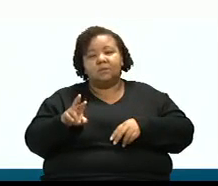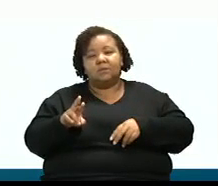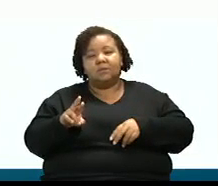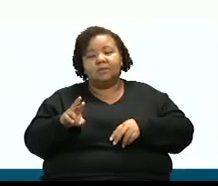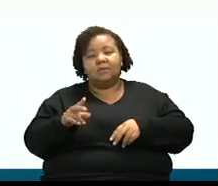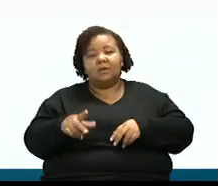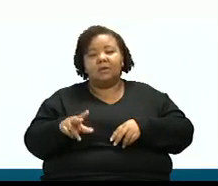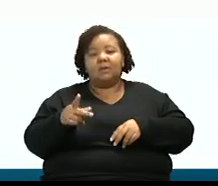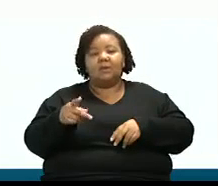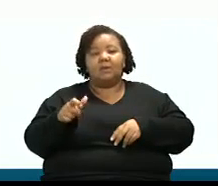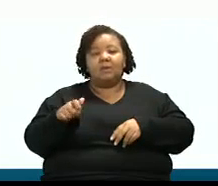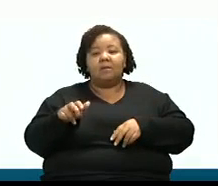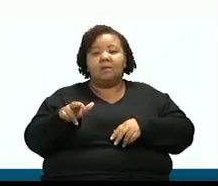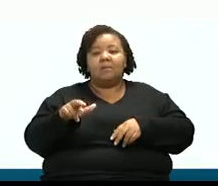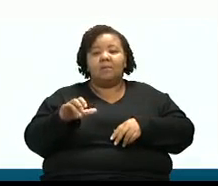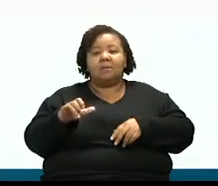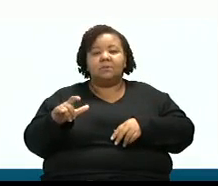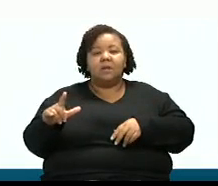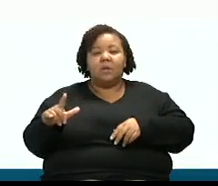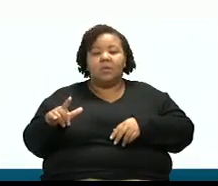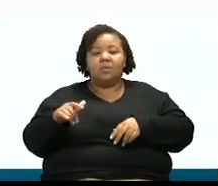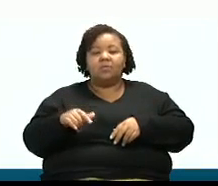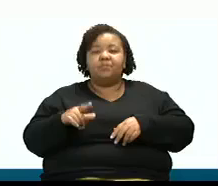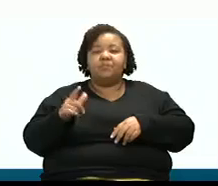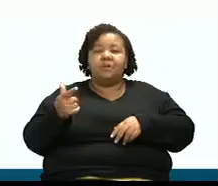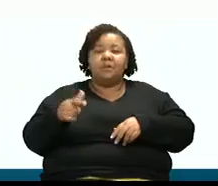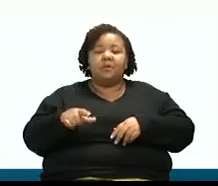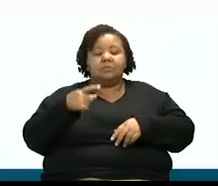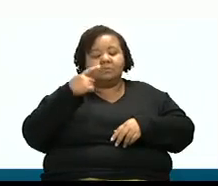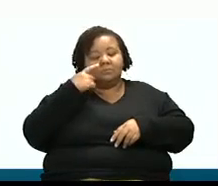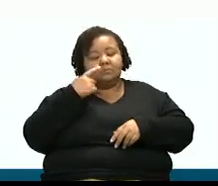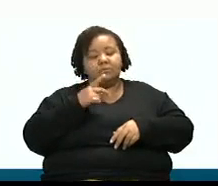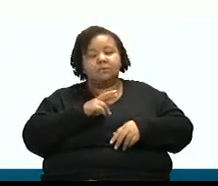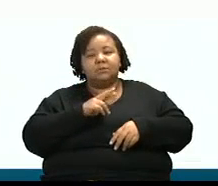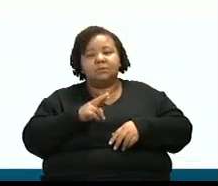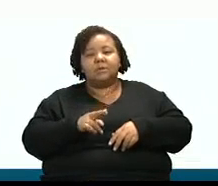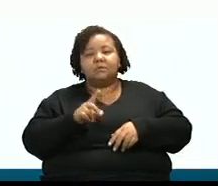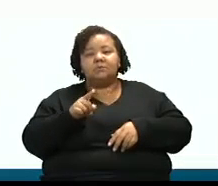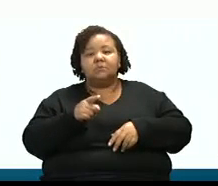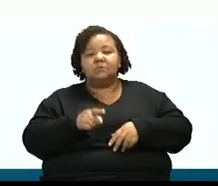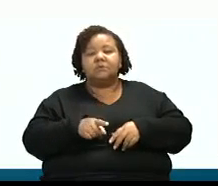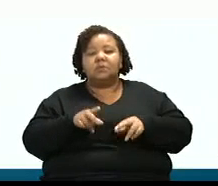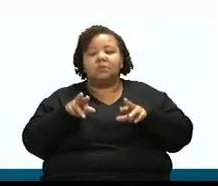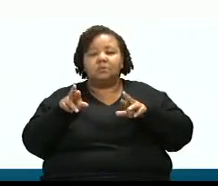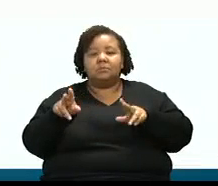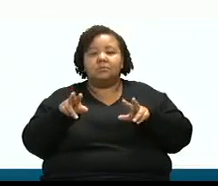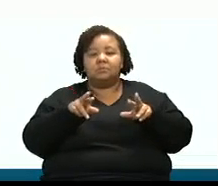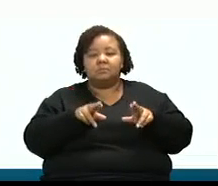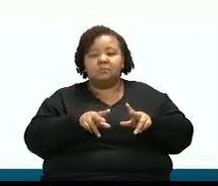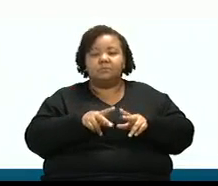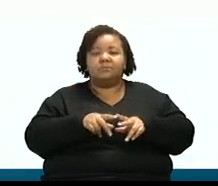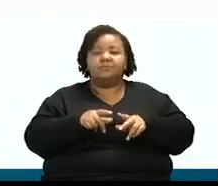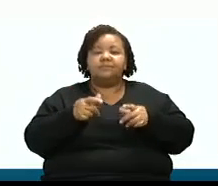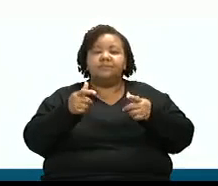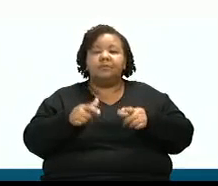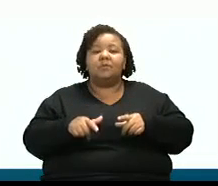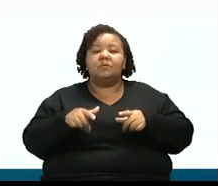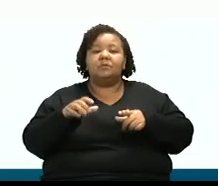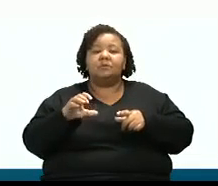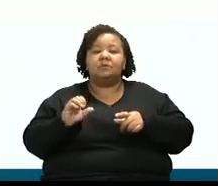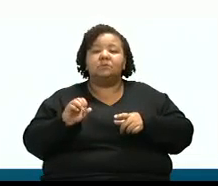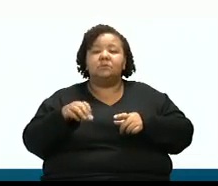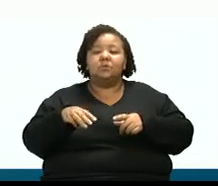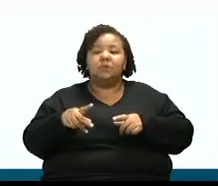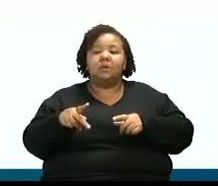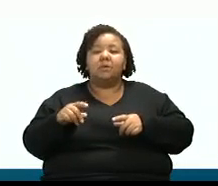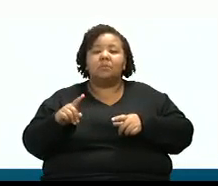eu calculo as duas derivadas parciais, eu observo que os resultados são iguais. Onde que esse campo está